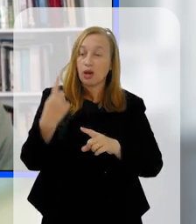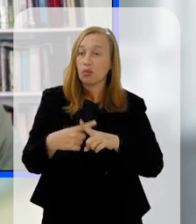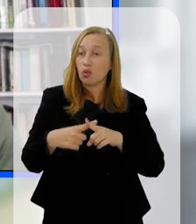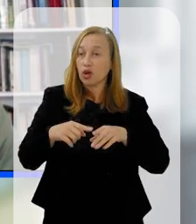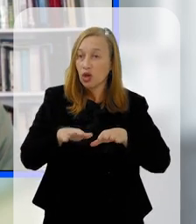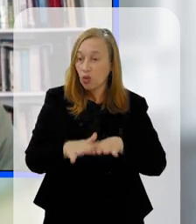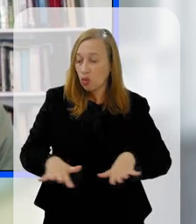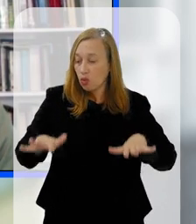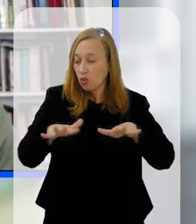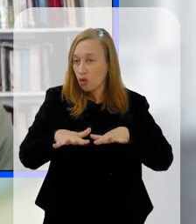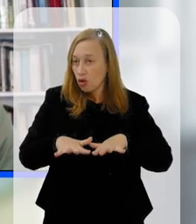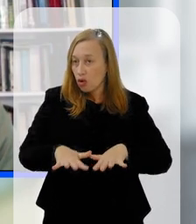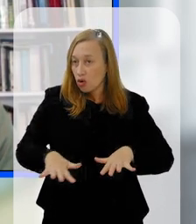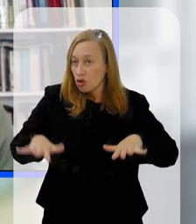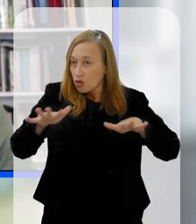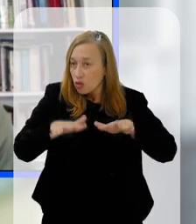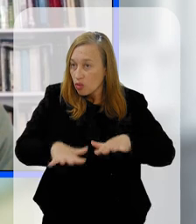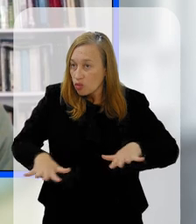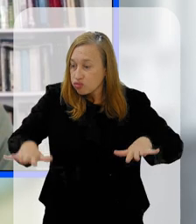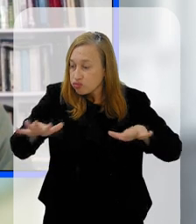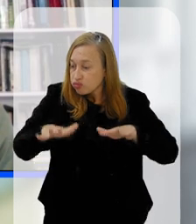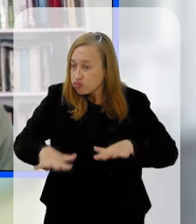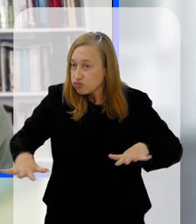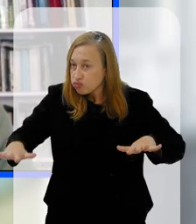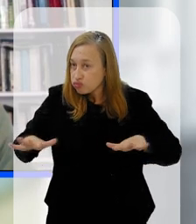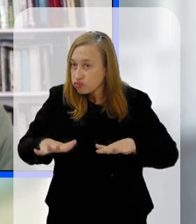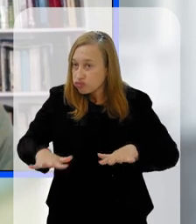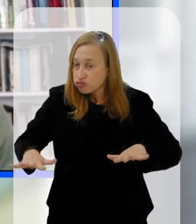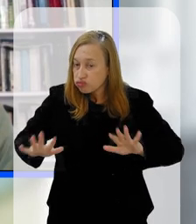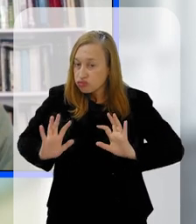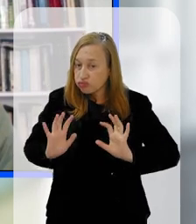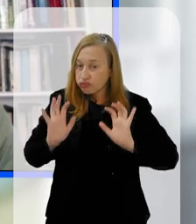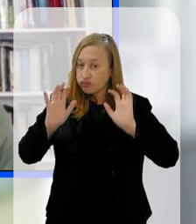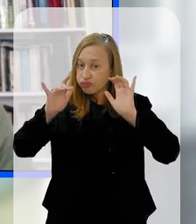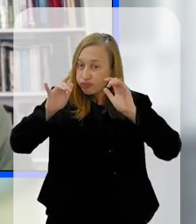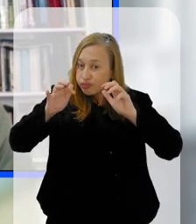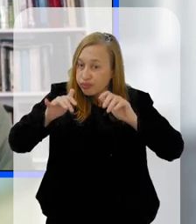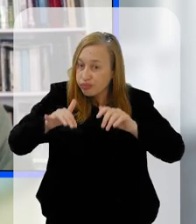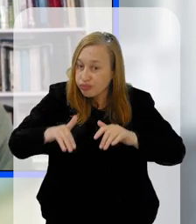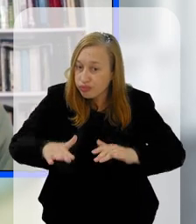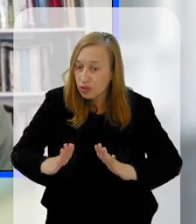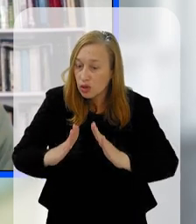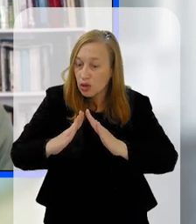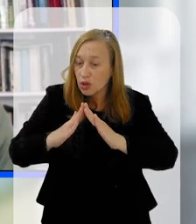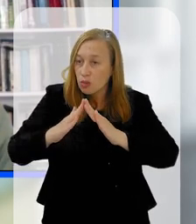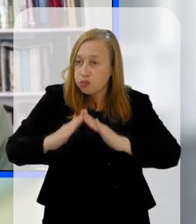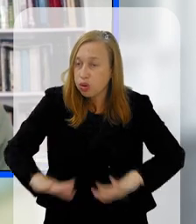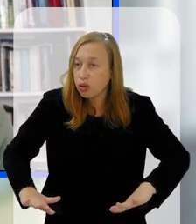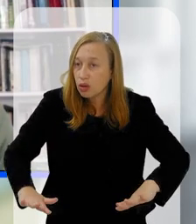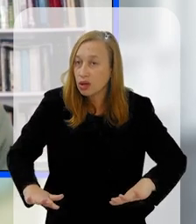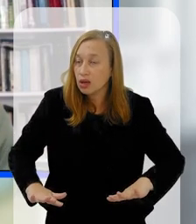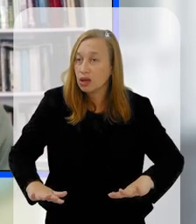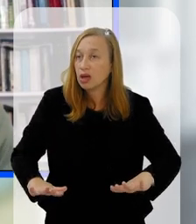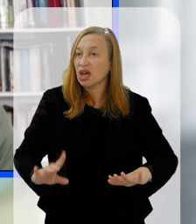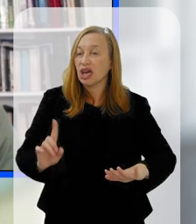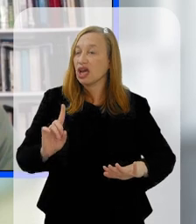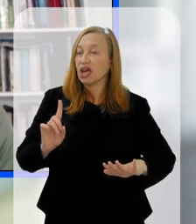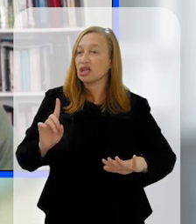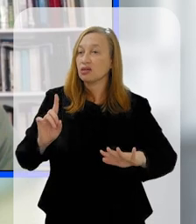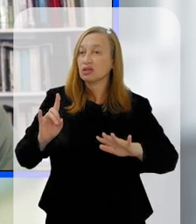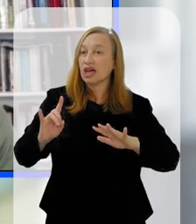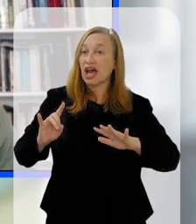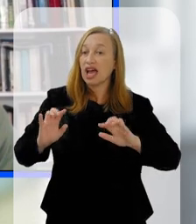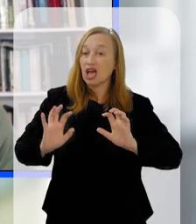climáticas. Porque o Total. mar, quando ele derruba as casas, ele não está invadindo, ele está recuperando uma coisa que era dele.